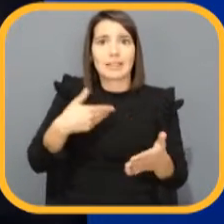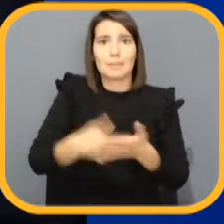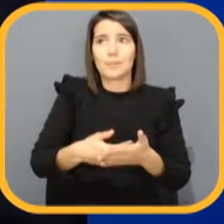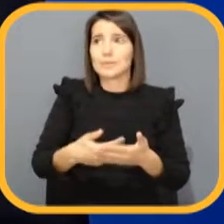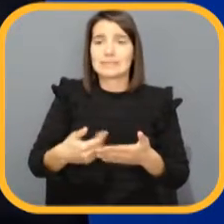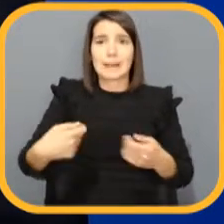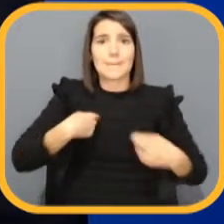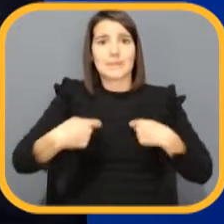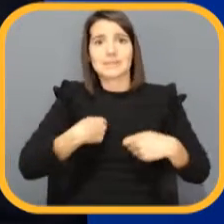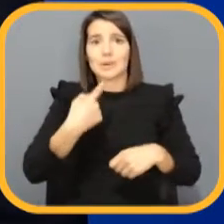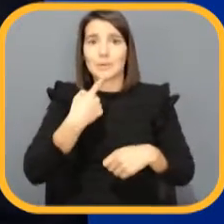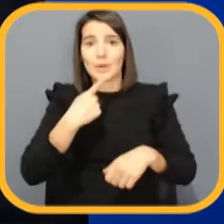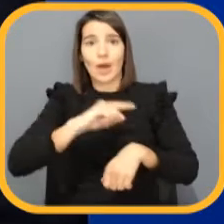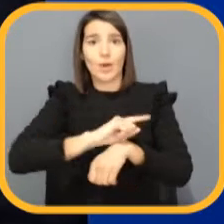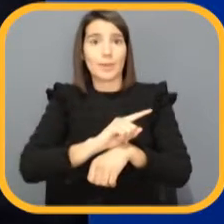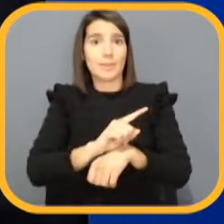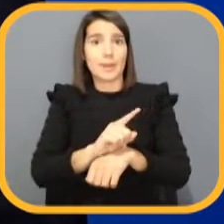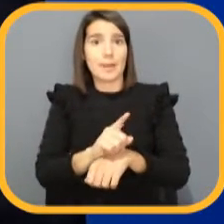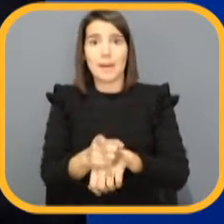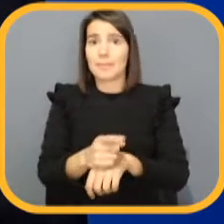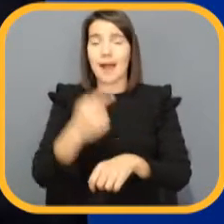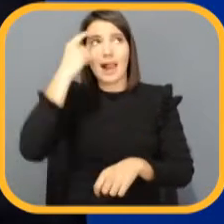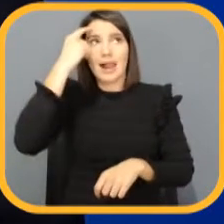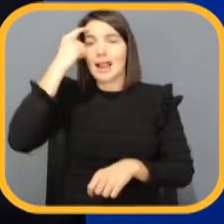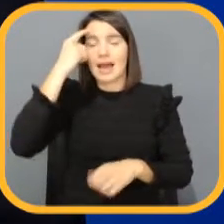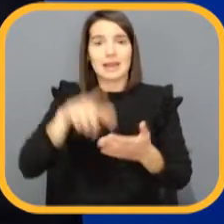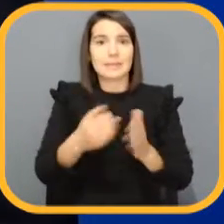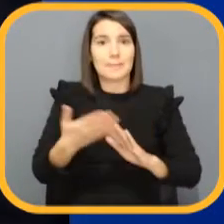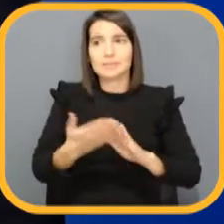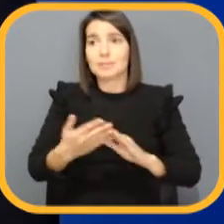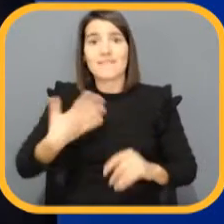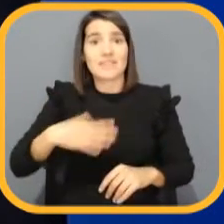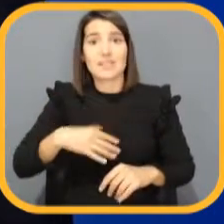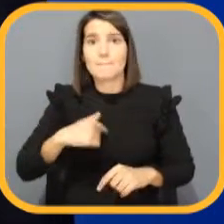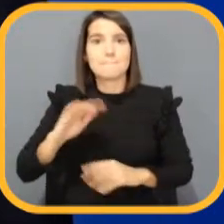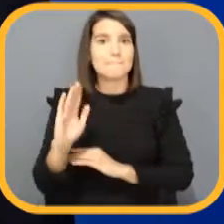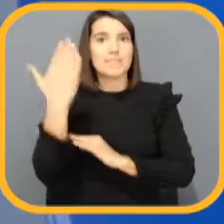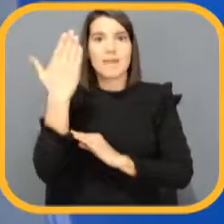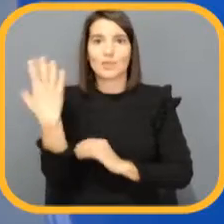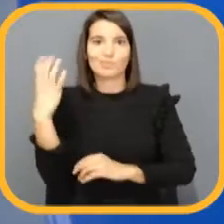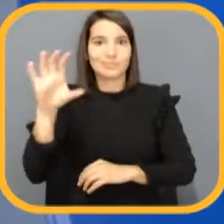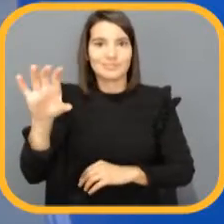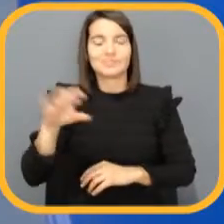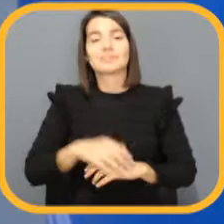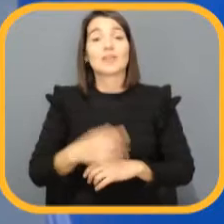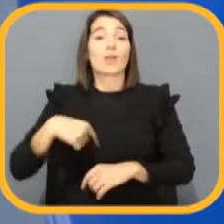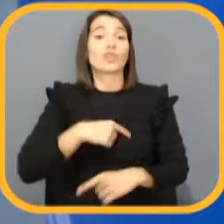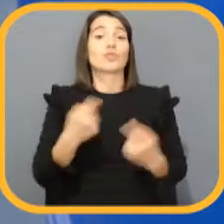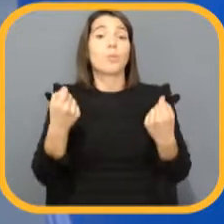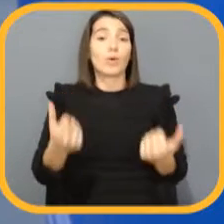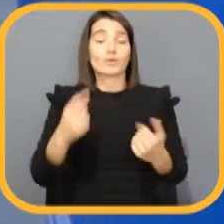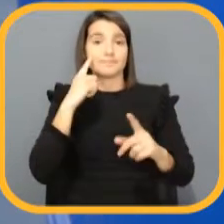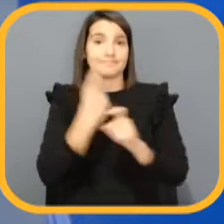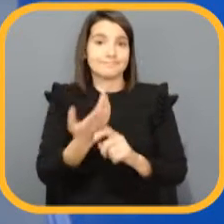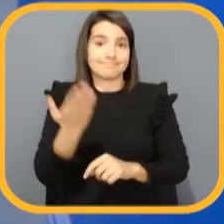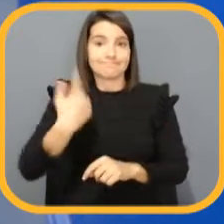pressão do tempo, não é? O relógio realmente é um grande inimigo que está sempre sobre as nossas cabeças na medida em que queremos sempre ser os primeiros a dar. O facto de sermos poucos exige